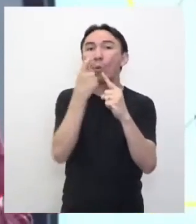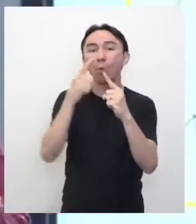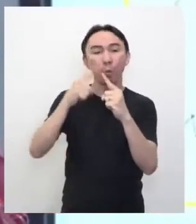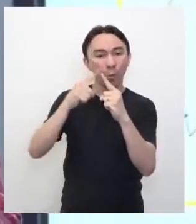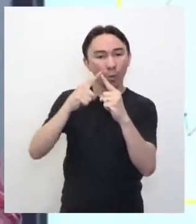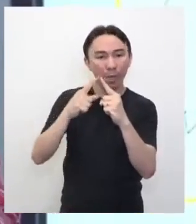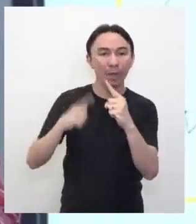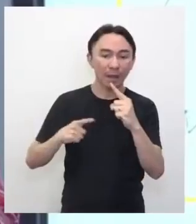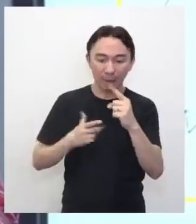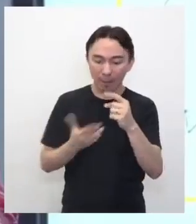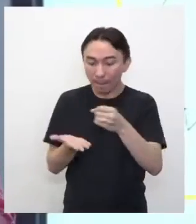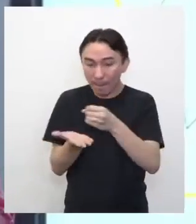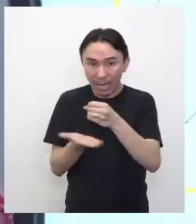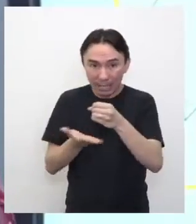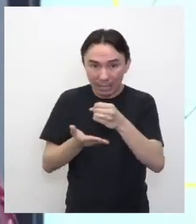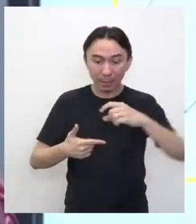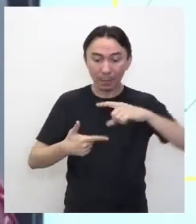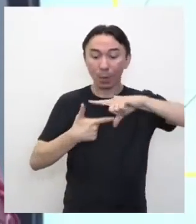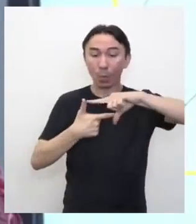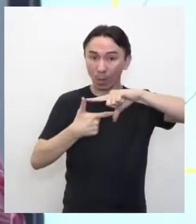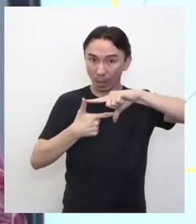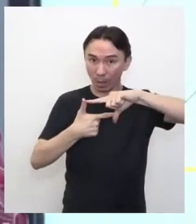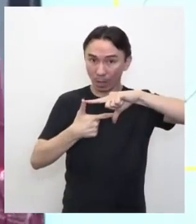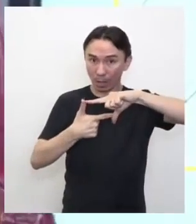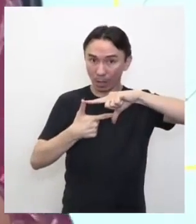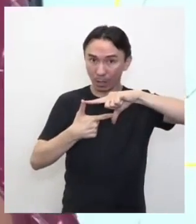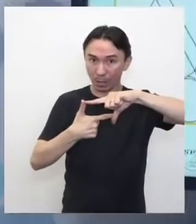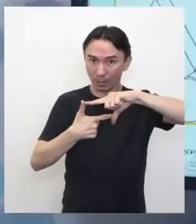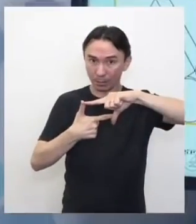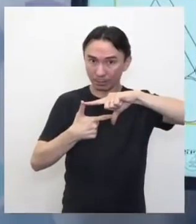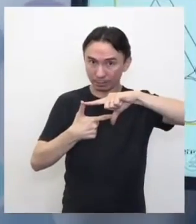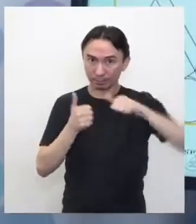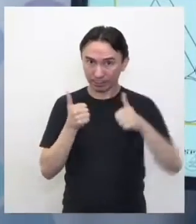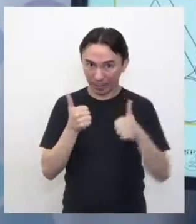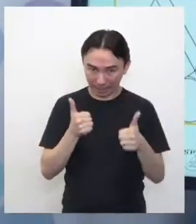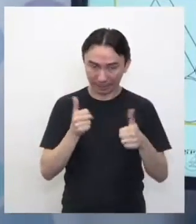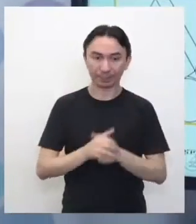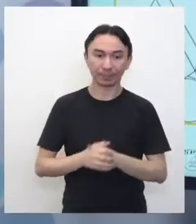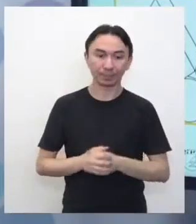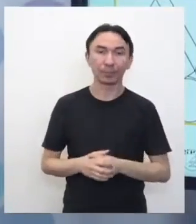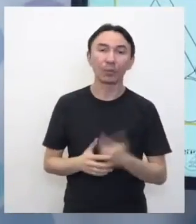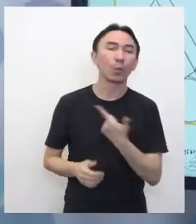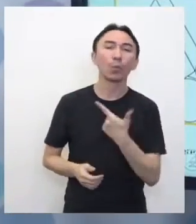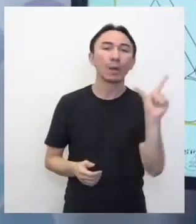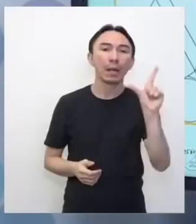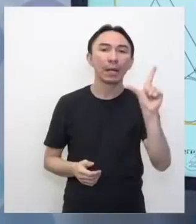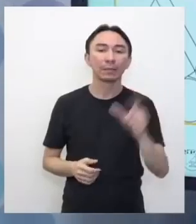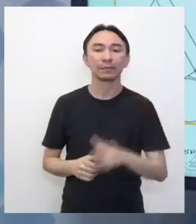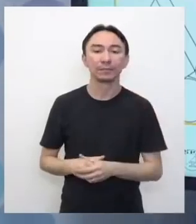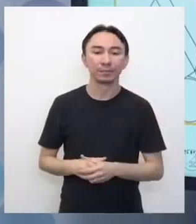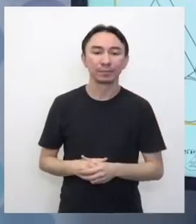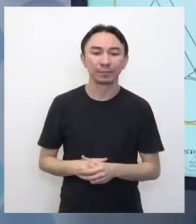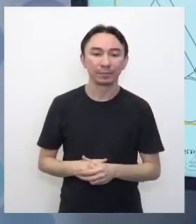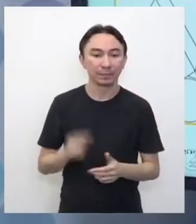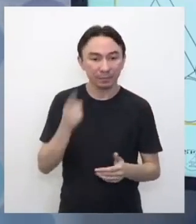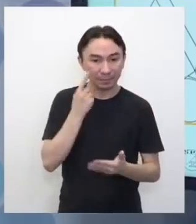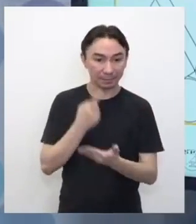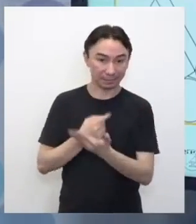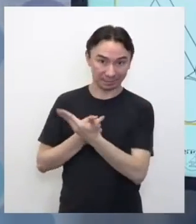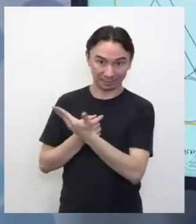então pirâmide de base quadrada. Muito bem. Outra figurinha, essa